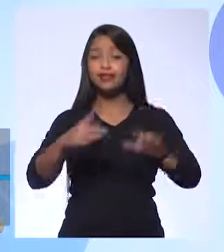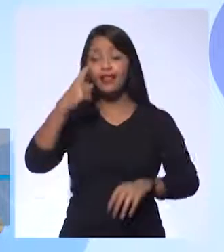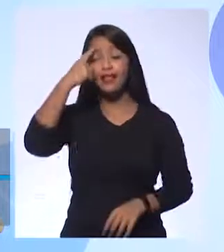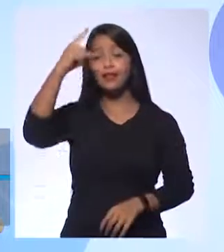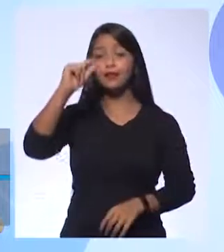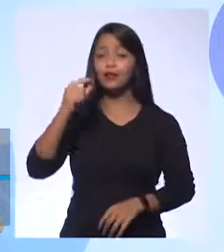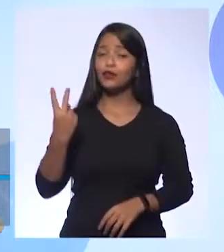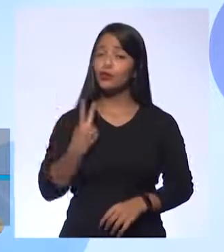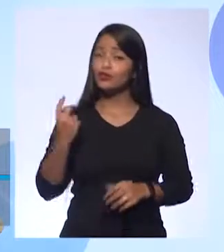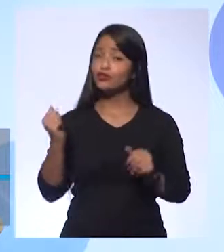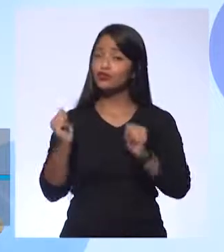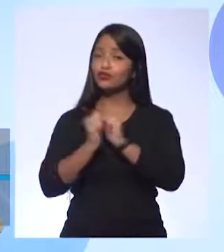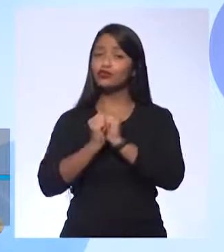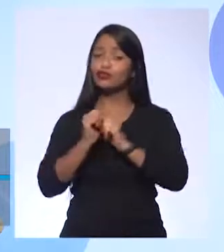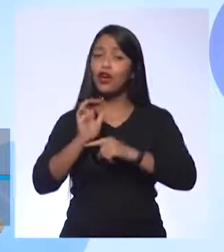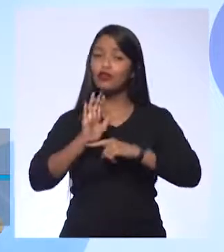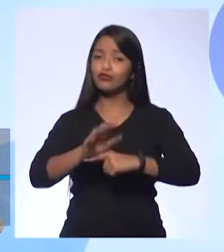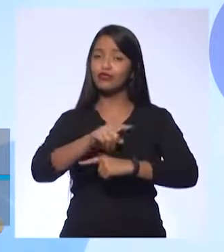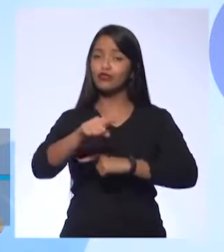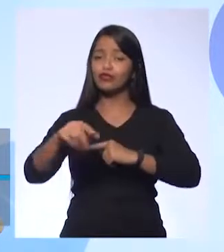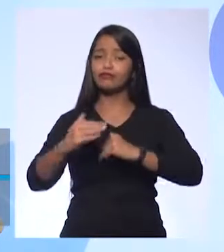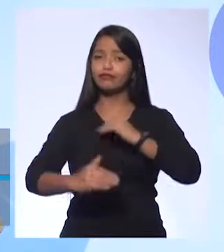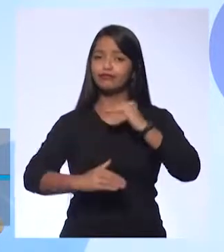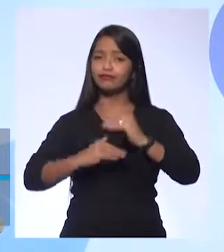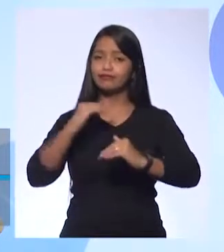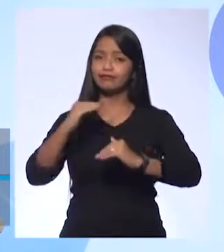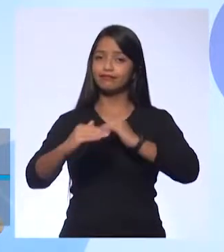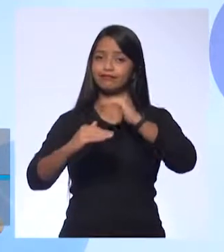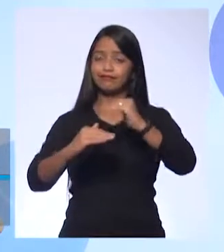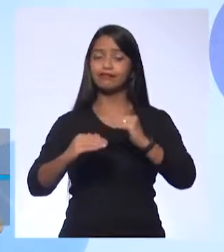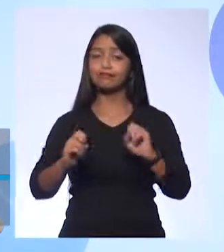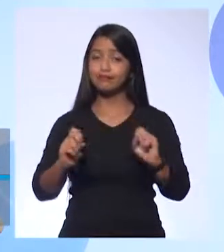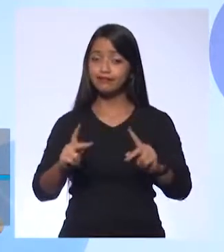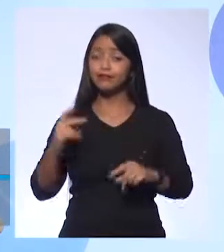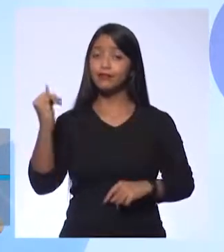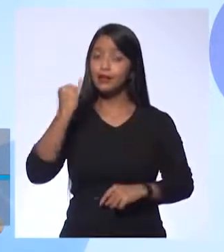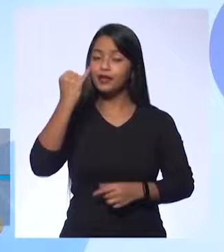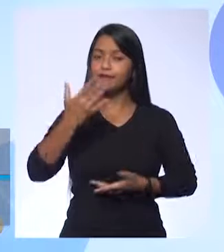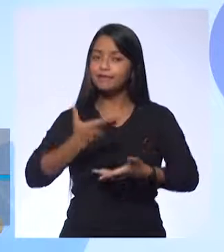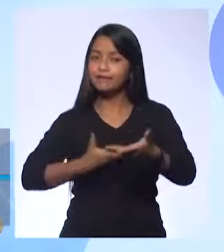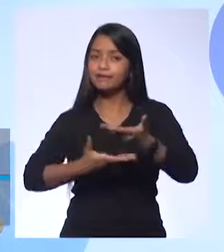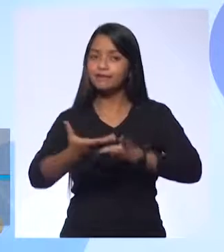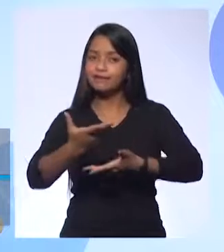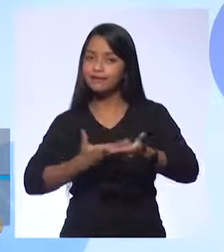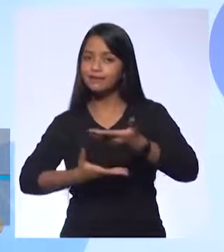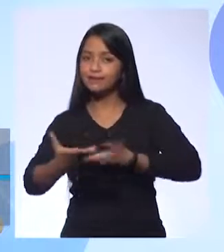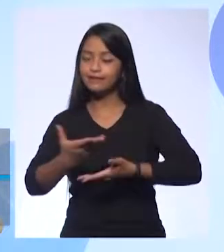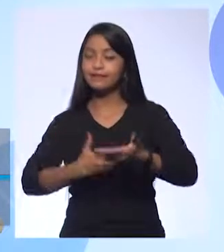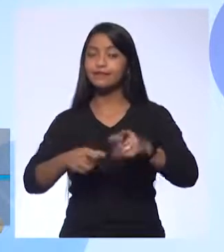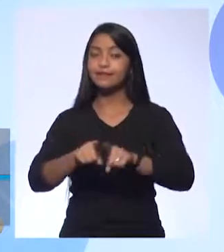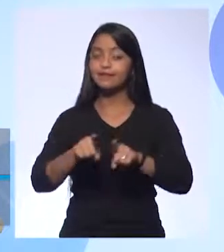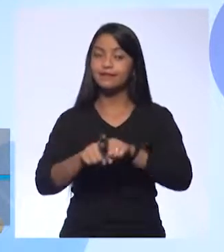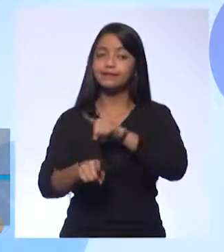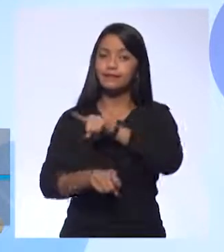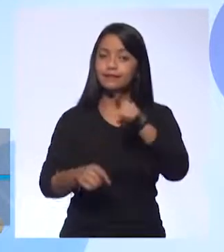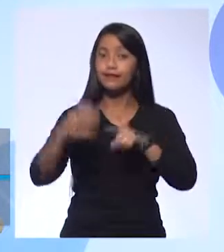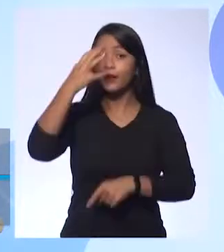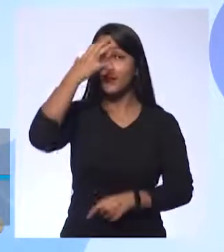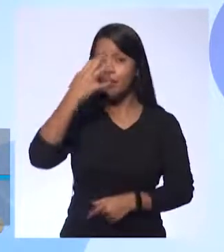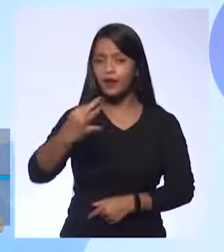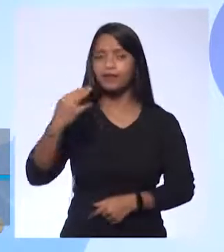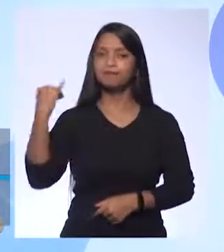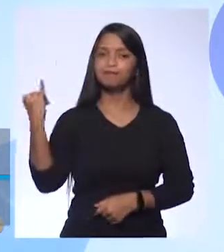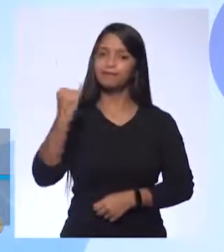gente está aqui juntos numa construção, né? E é importantíssima aí essa interação e essa compreensão de vocês também, que estão